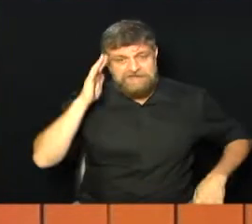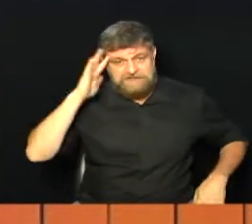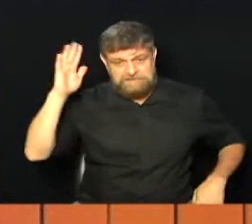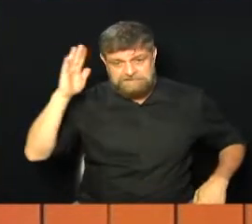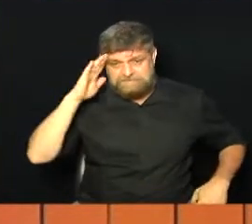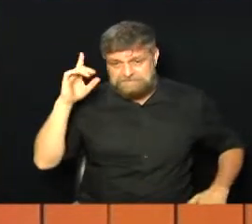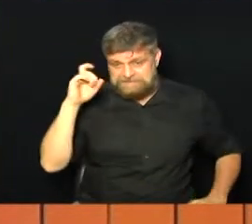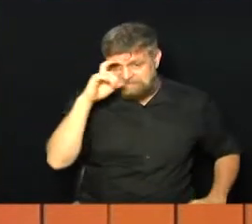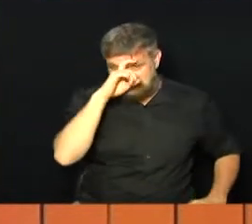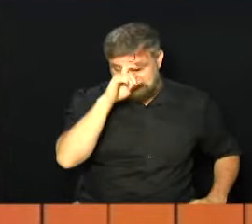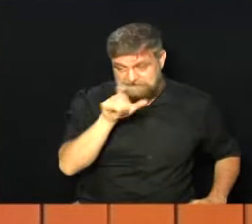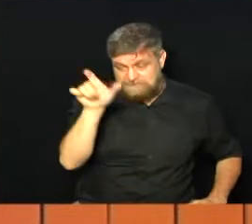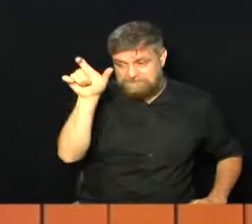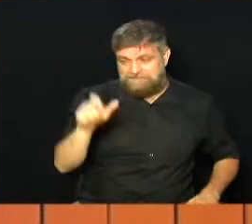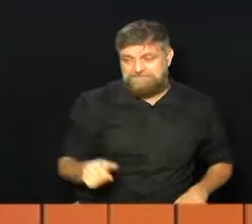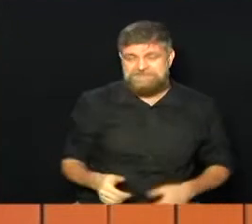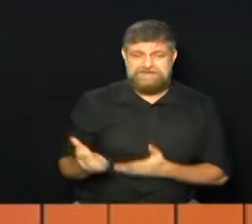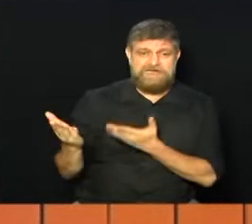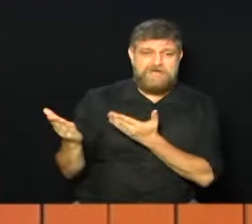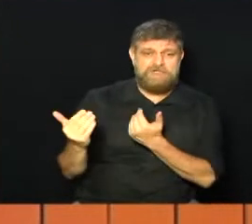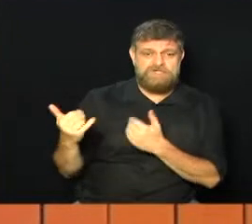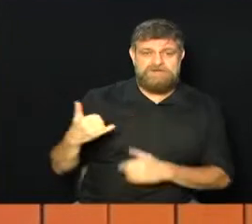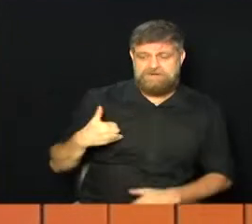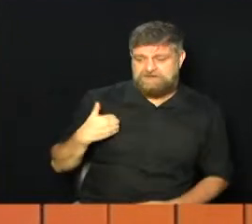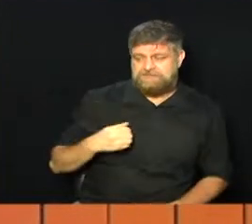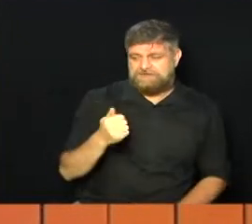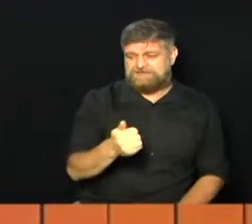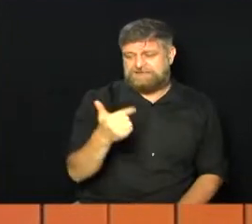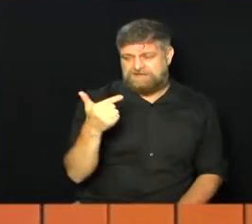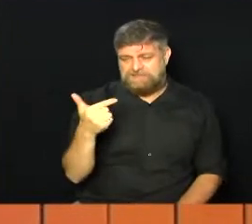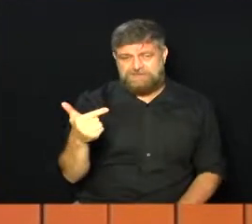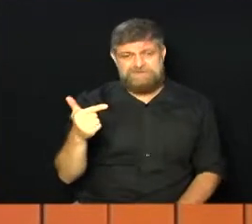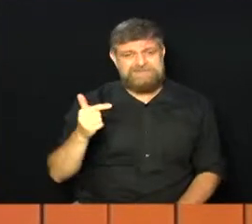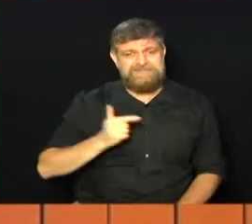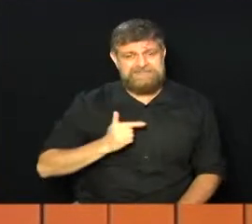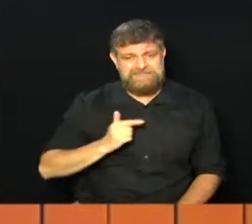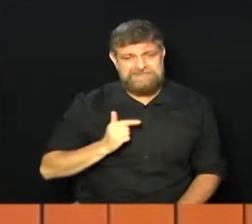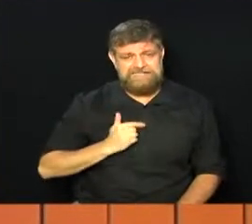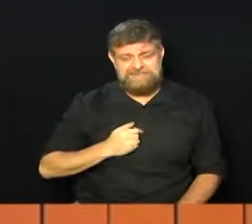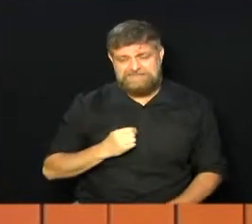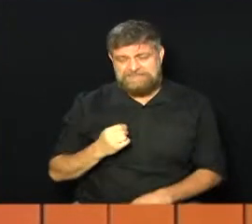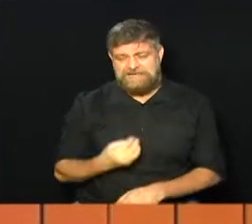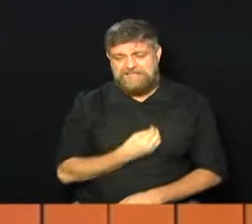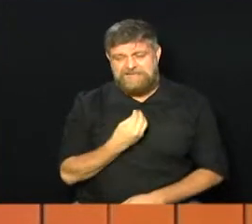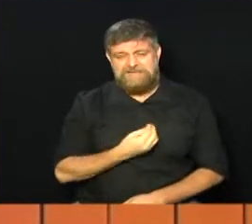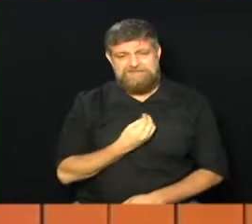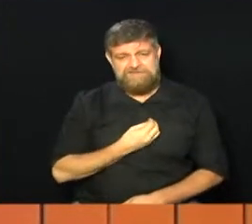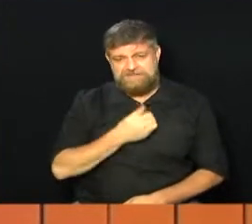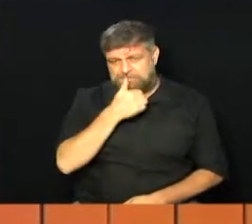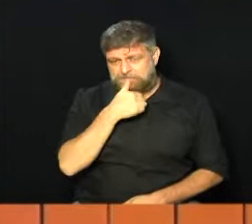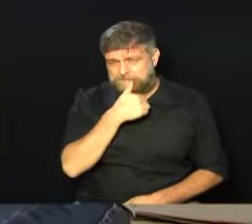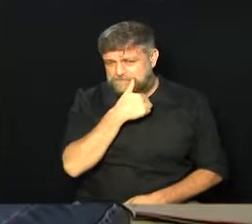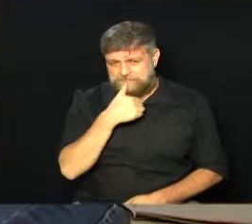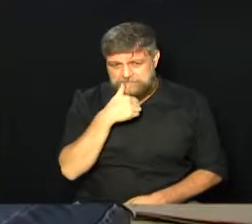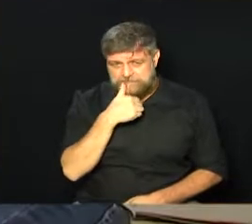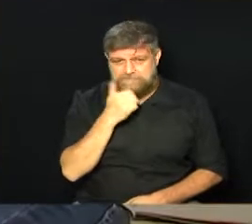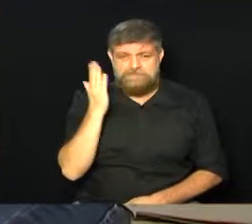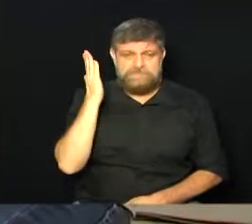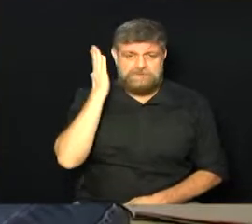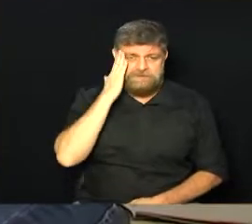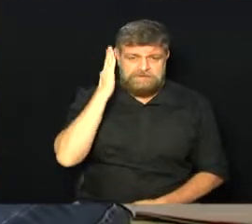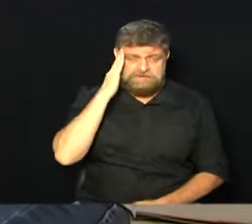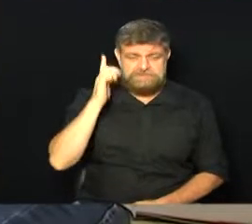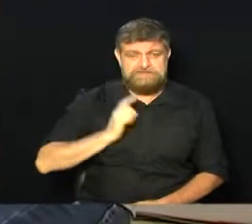ainda é jovem, 12, 13 anos, precisa abdicar muita coisa da sua vida. Eu sei que os garotos, eles têm